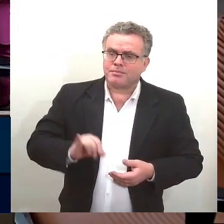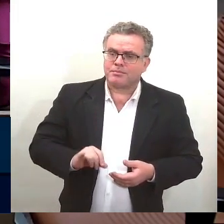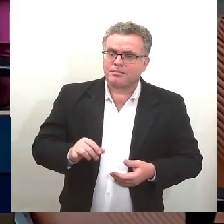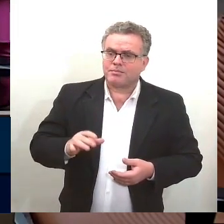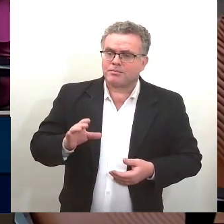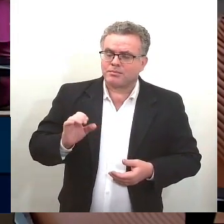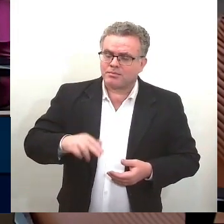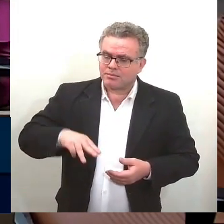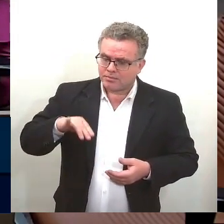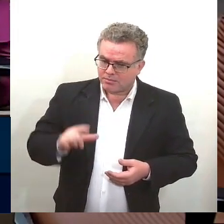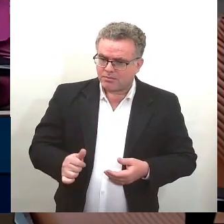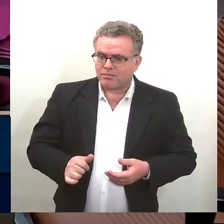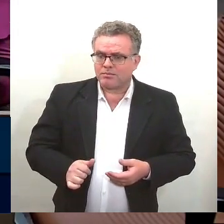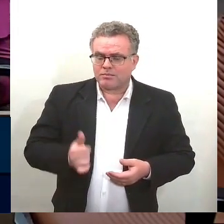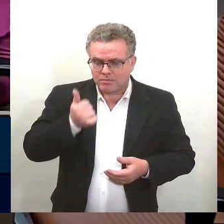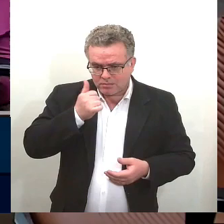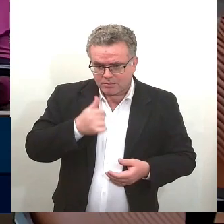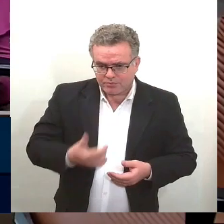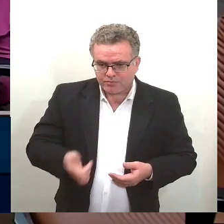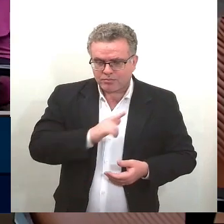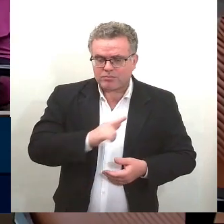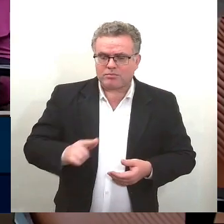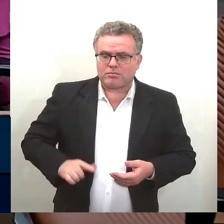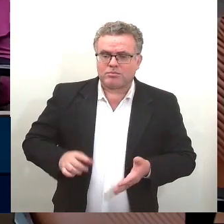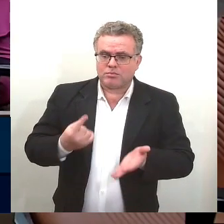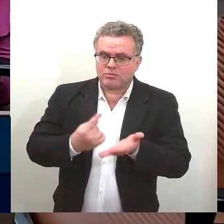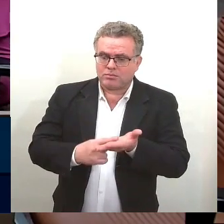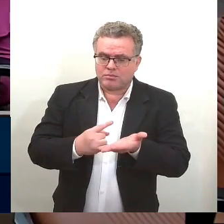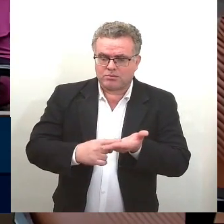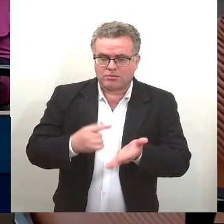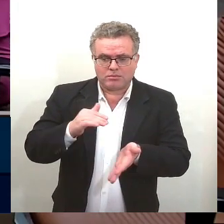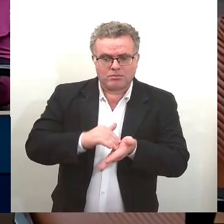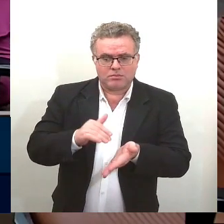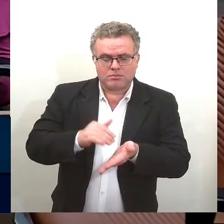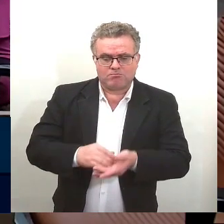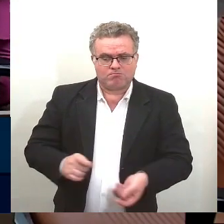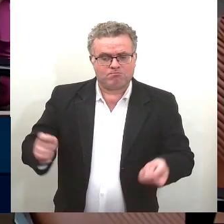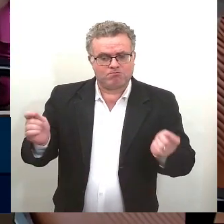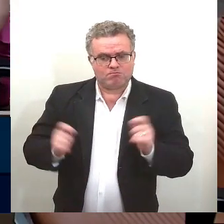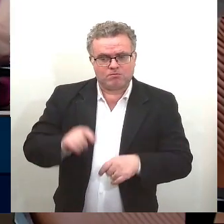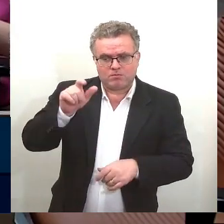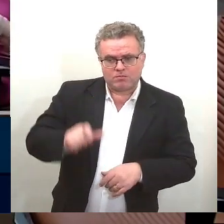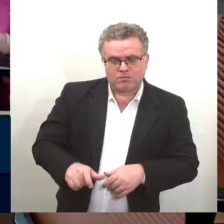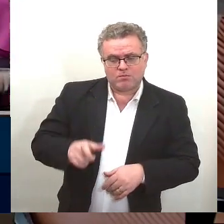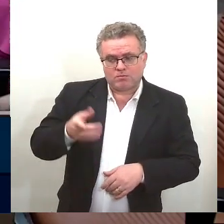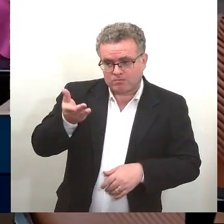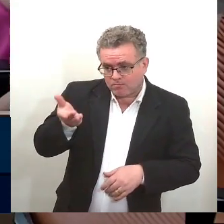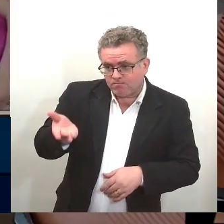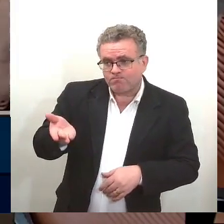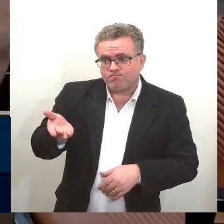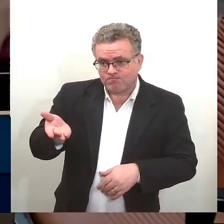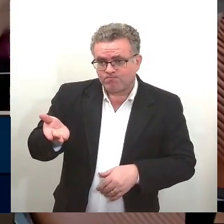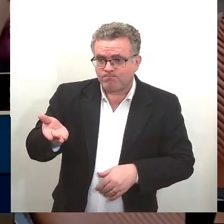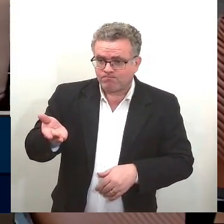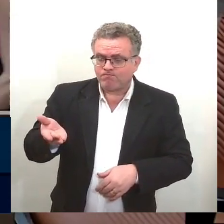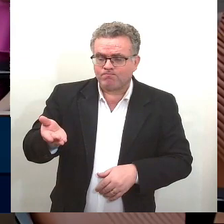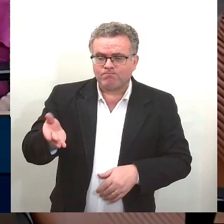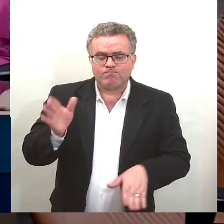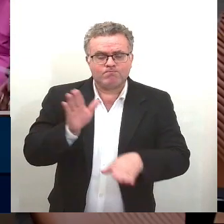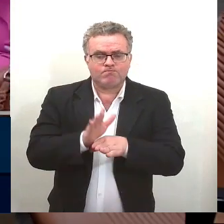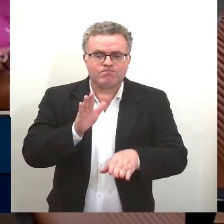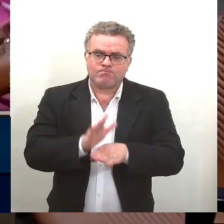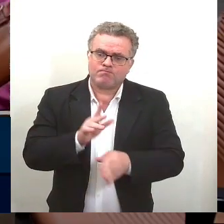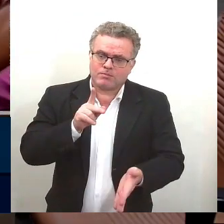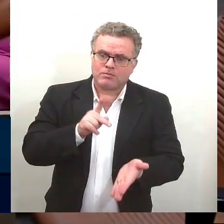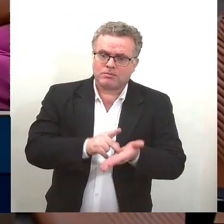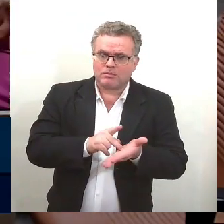ter secretários competentes como a senhora, que realmente dão uma contribuição muito grande ao desenvolvimento do Estado e